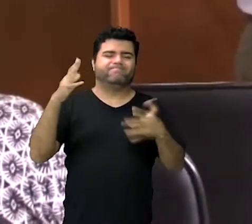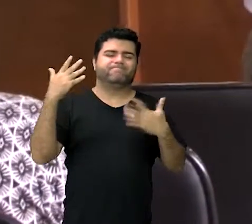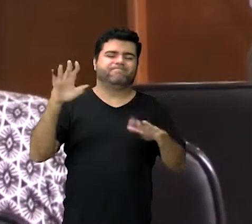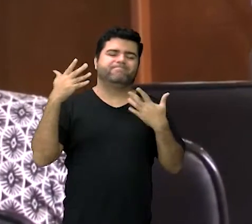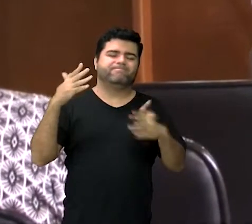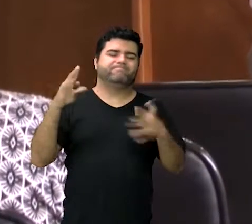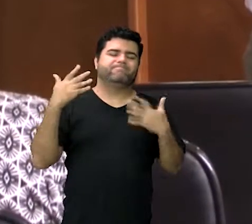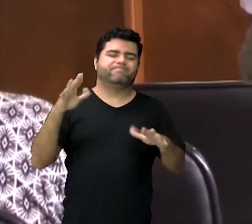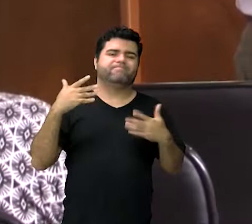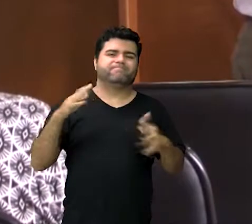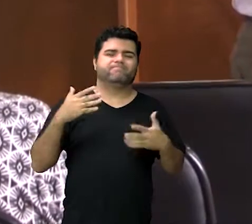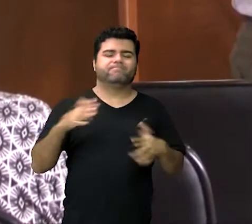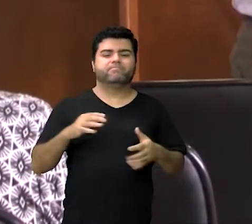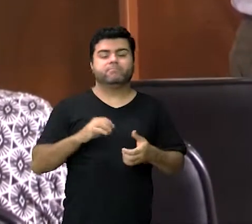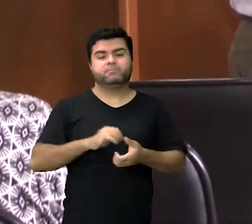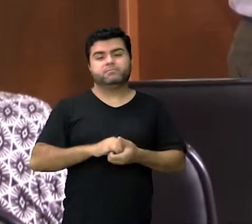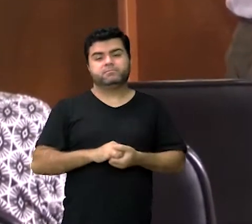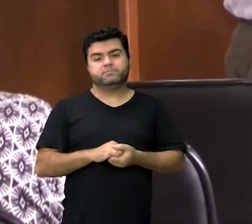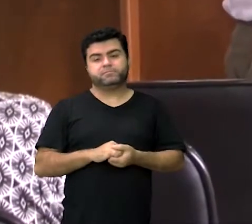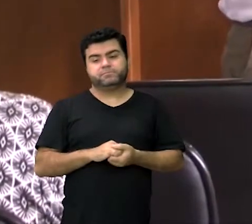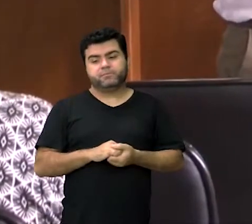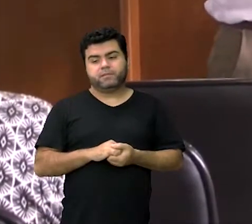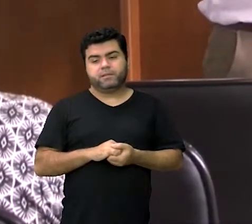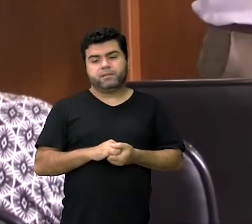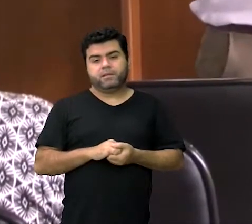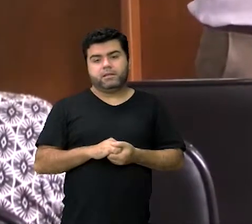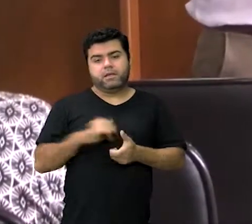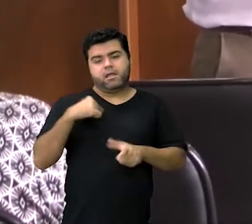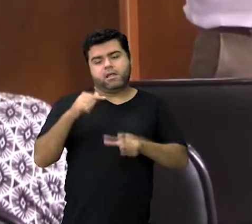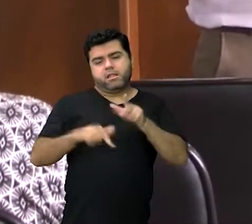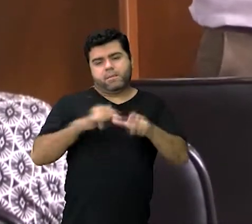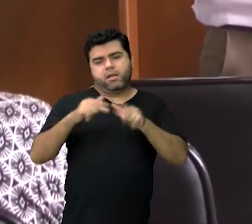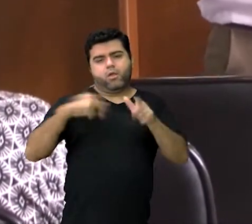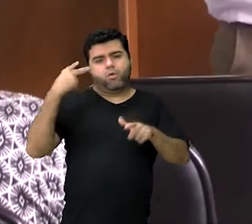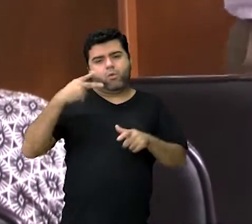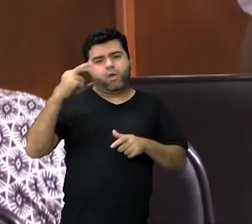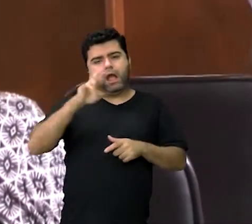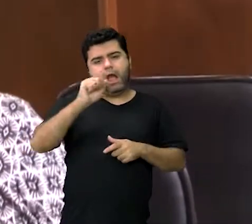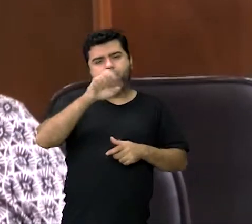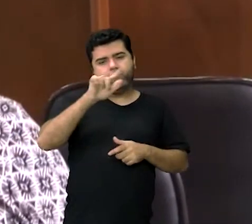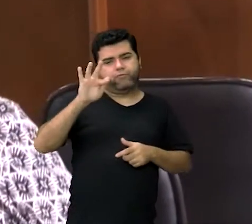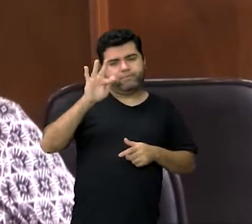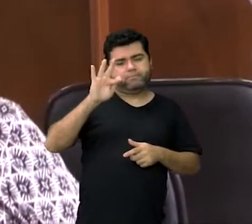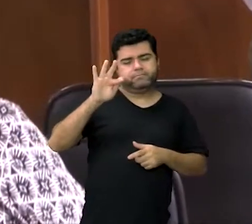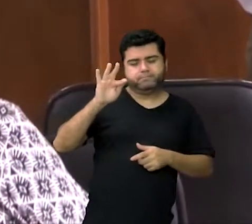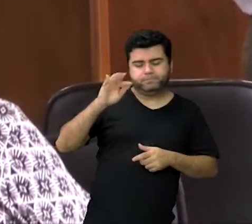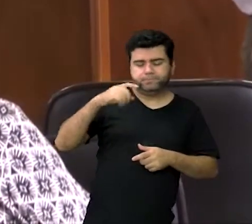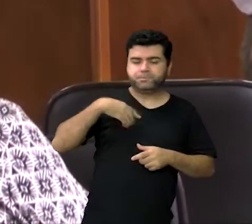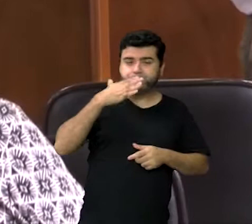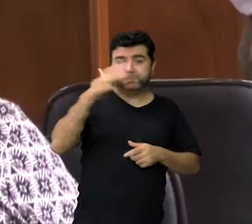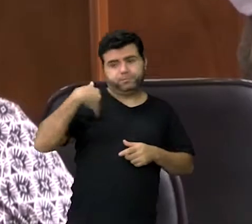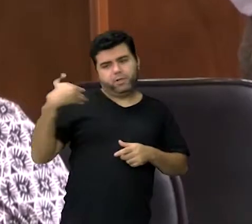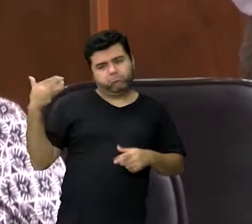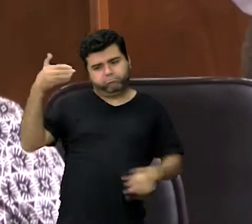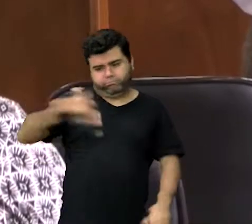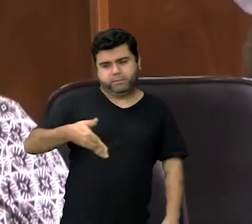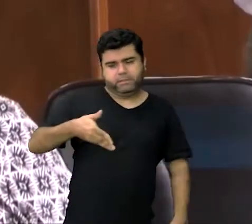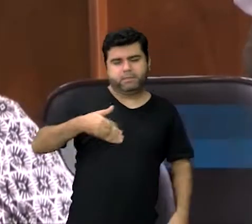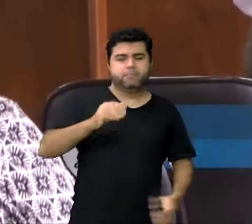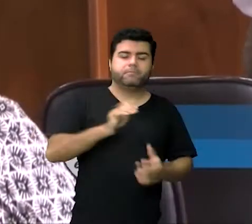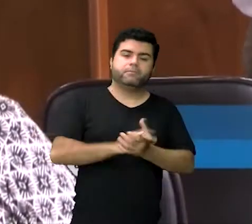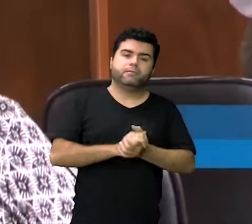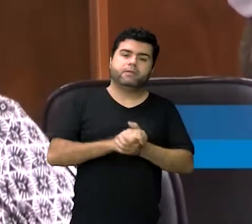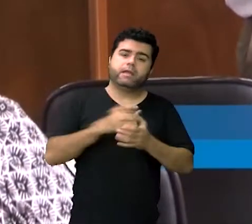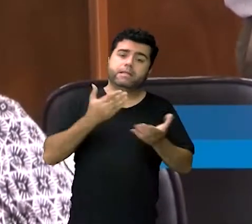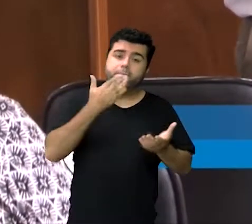Eu sou advogado, eu trabalho com o Dr. Ralph, ele é vereador aqui na cidade. Ele pediu para vir aqui porque, até desculpa